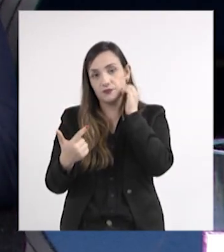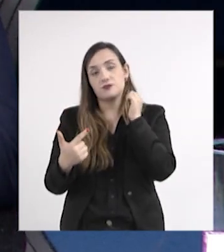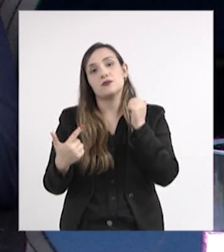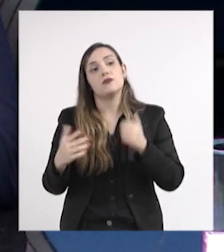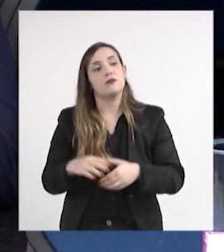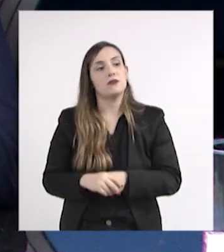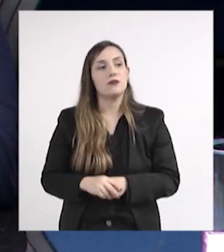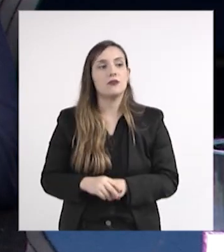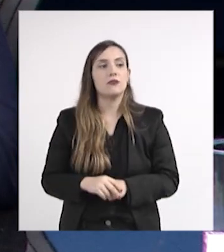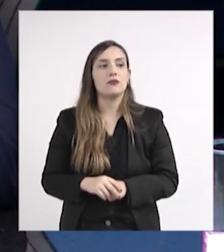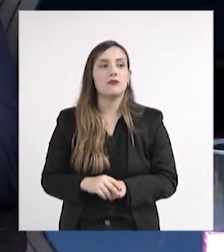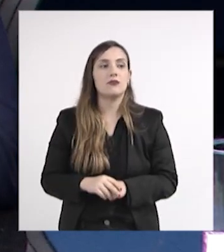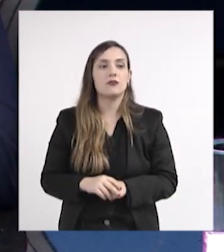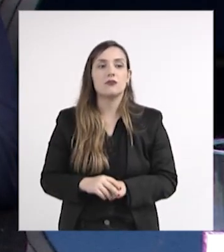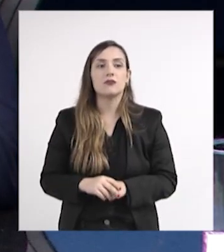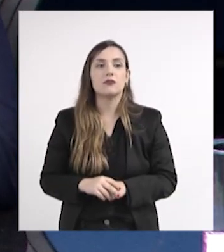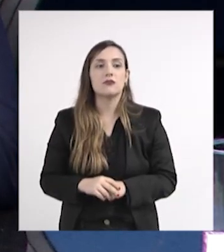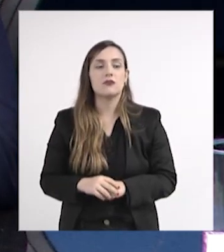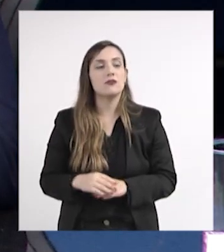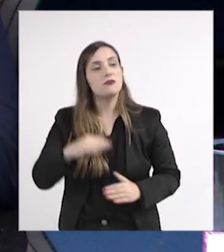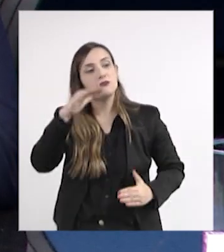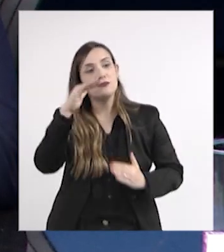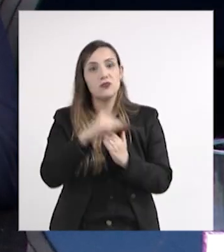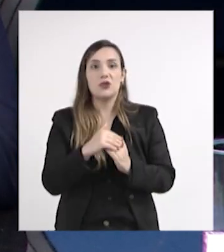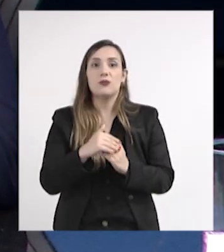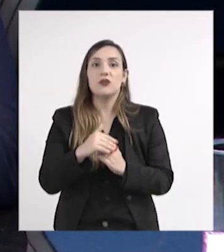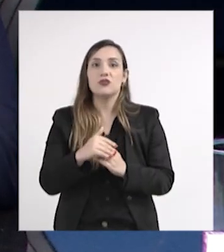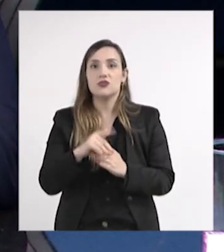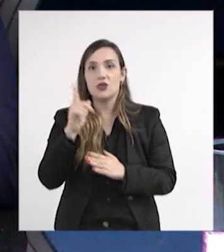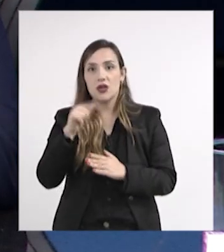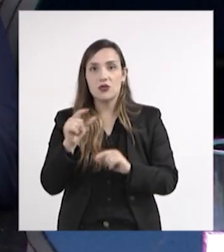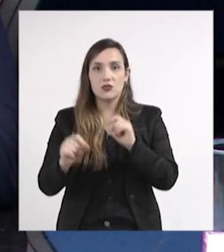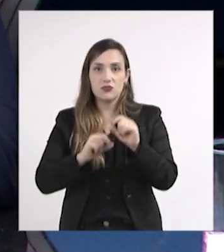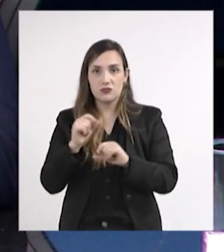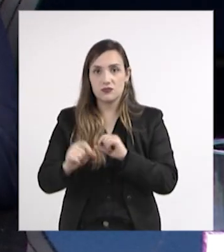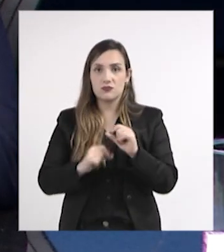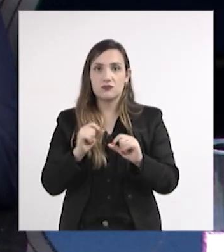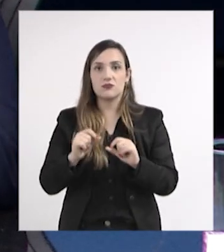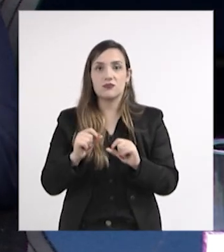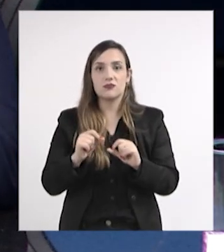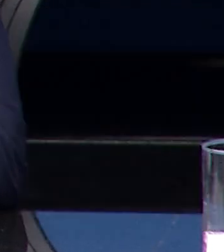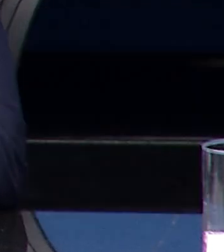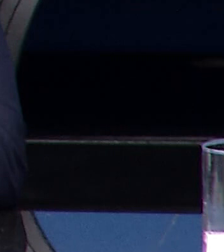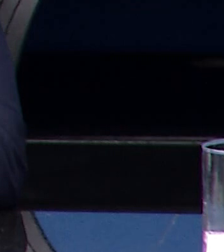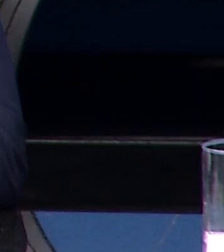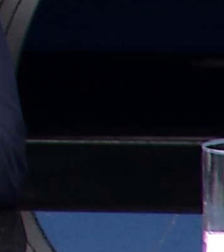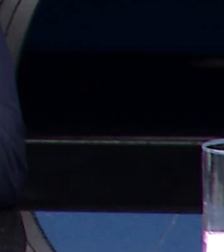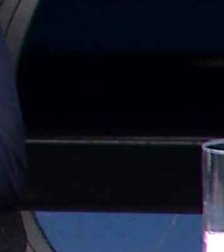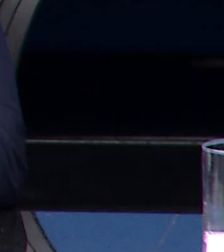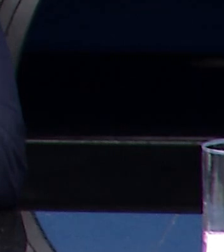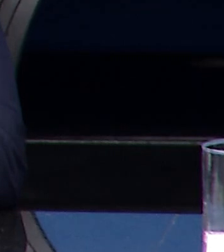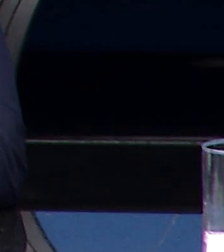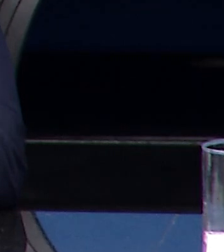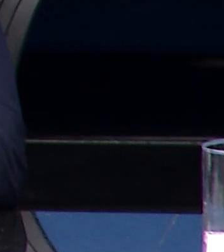deságio em valor máximo, o valor efetivamente cobrado na praça de pedágio seria de R$